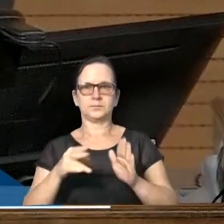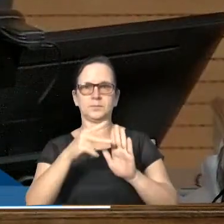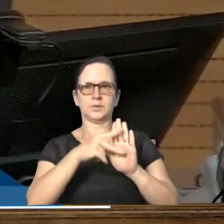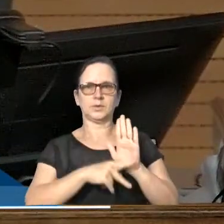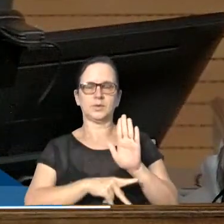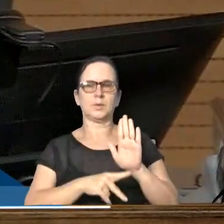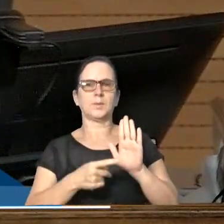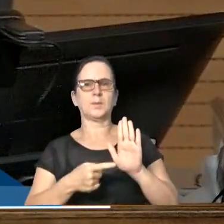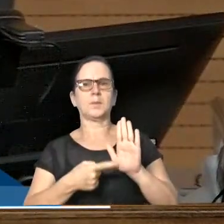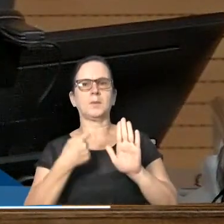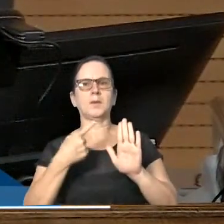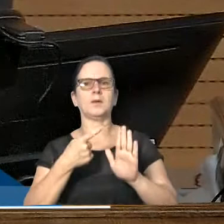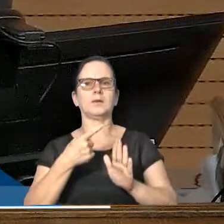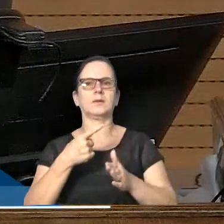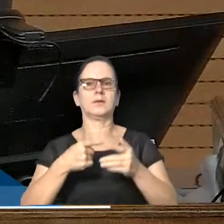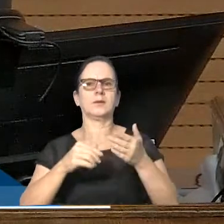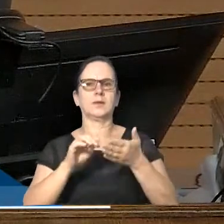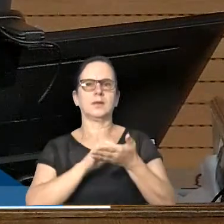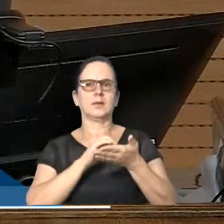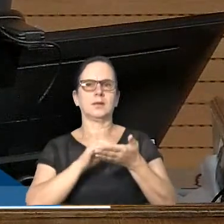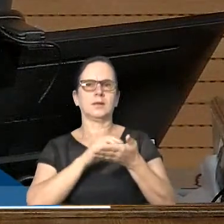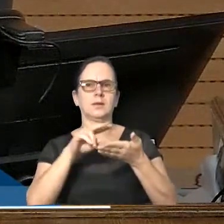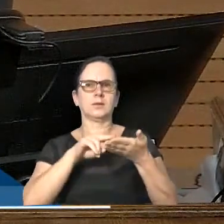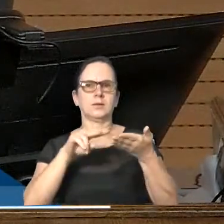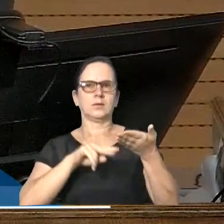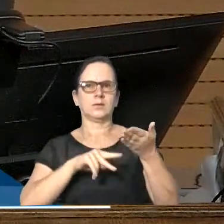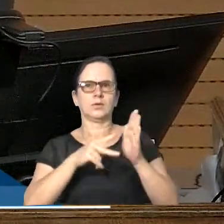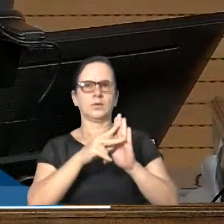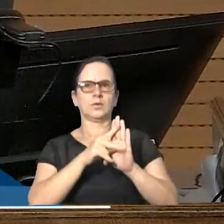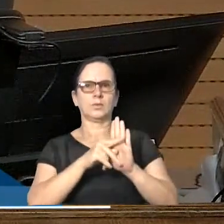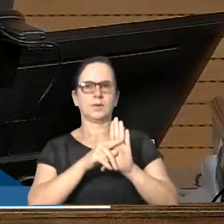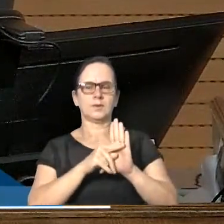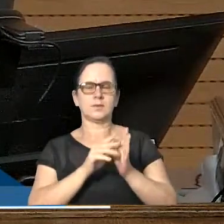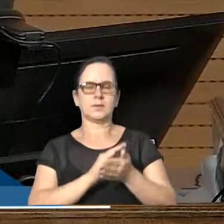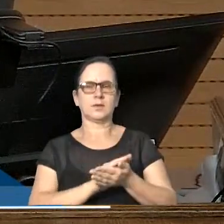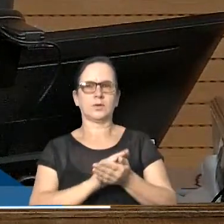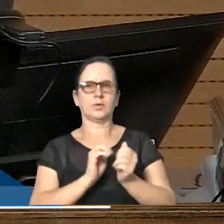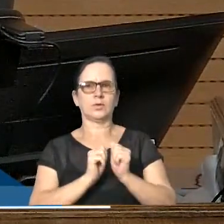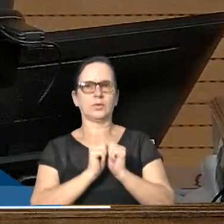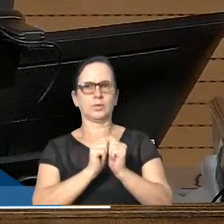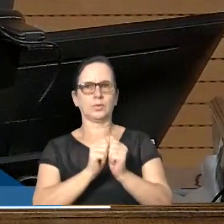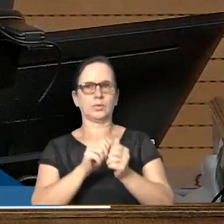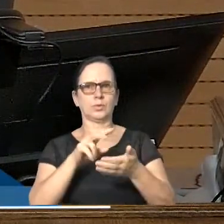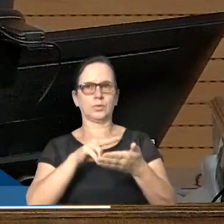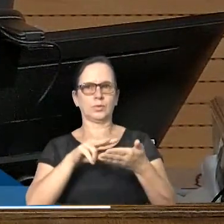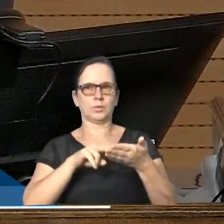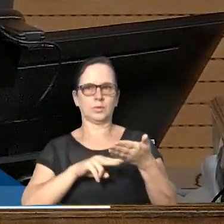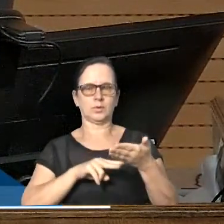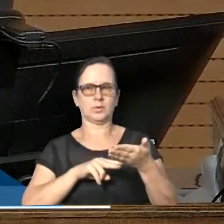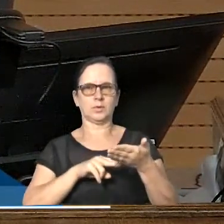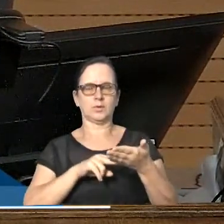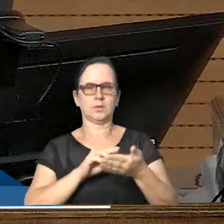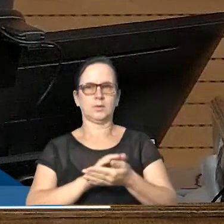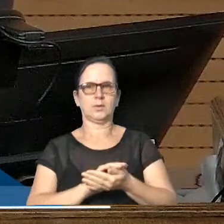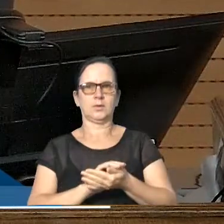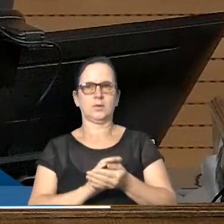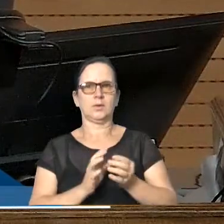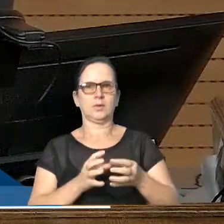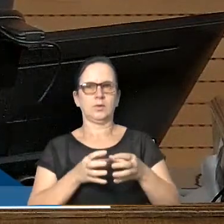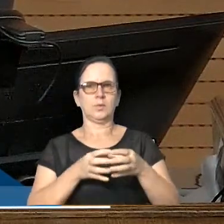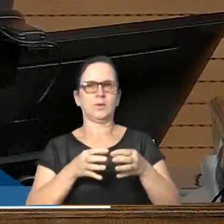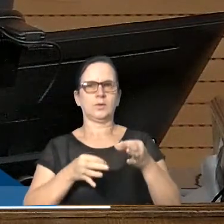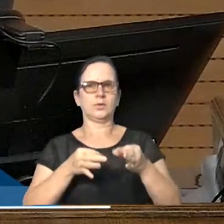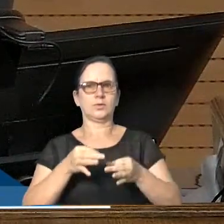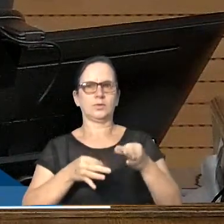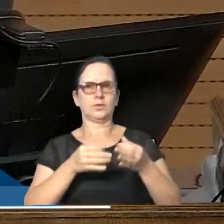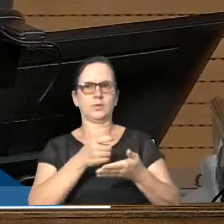Solicito ao senhor primeiro secretário que proceda à leitura do parecer favorável à tramitação da propositura exarado pela Comissão de Justiça